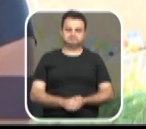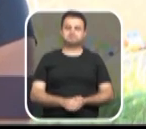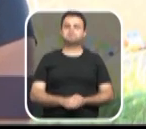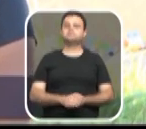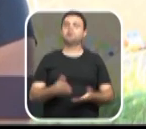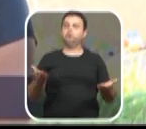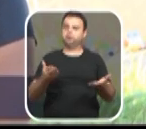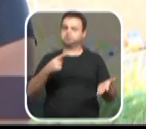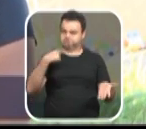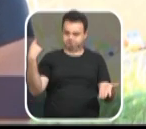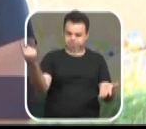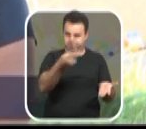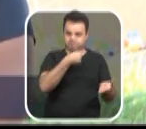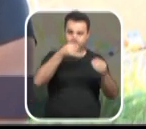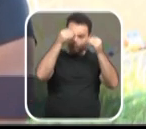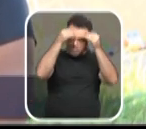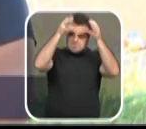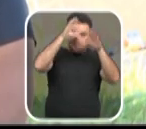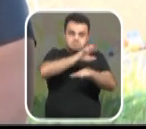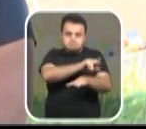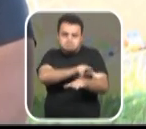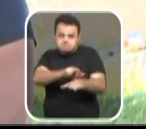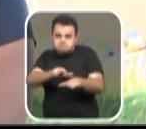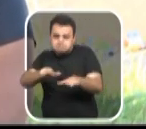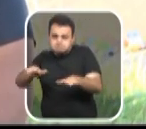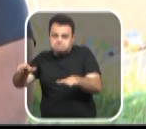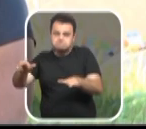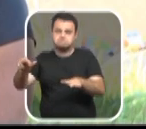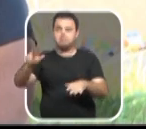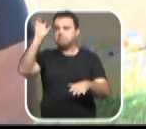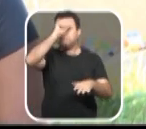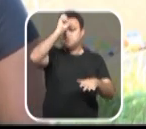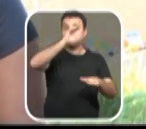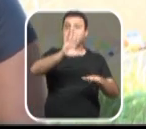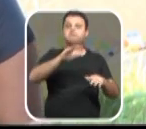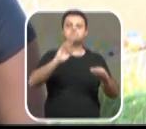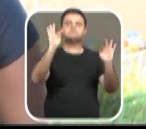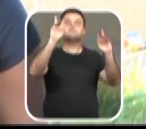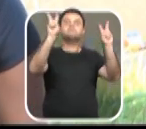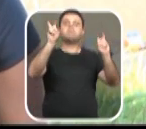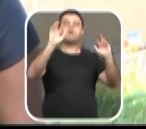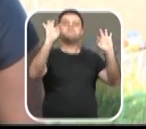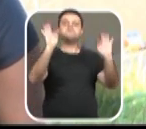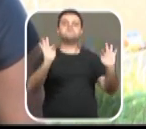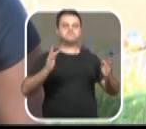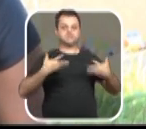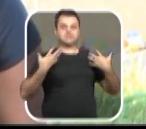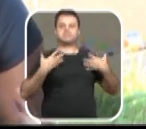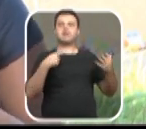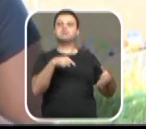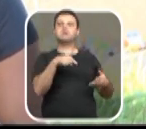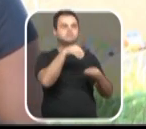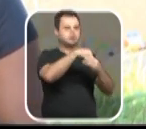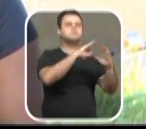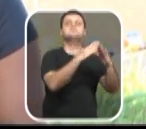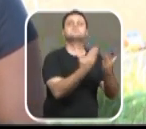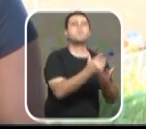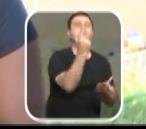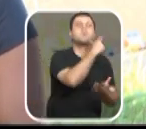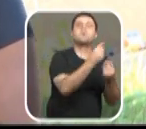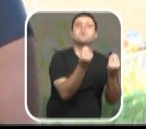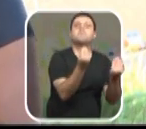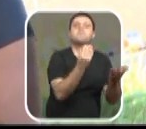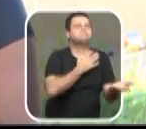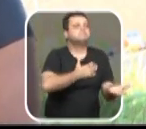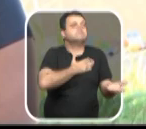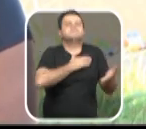conhecimentos e fala pouco sobre a felicidade, sabe? Sobre a felicidade de estar dentro da escola, de fazer da